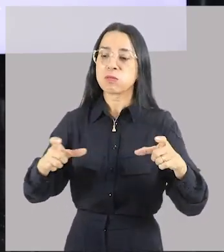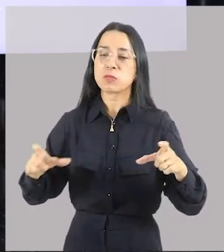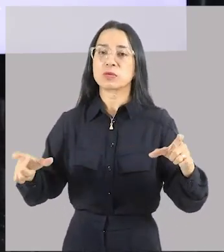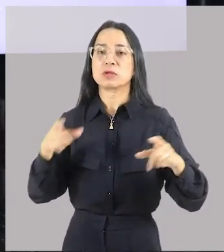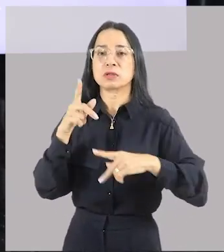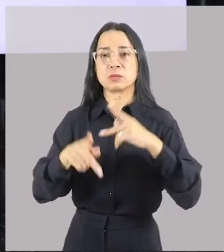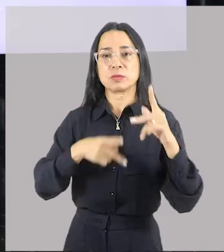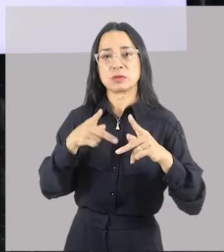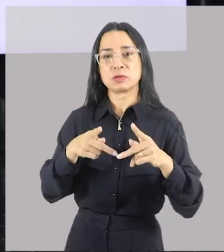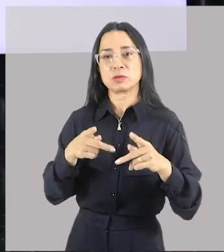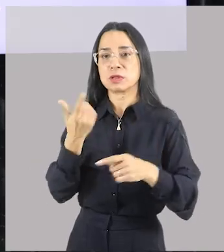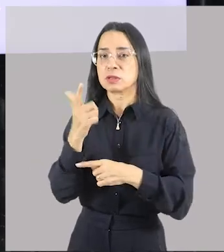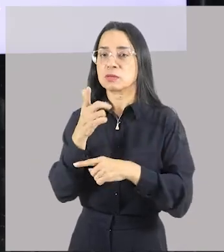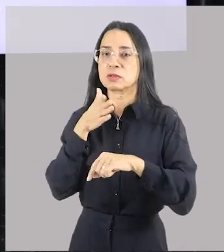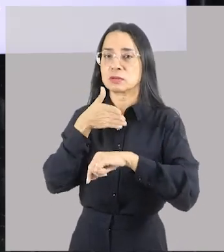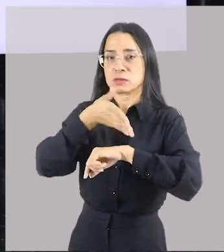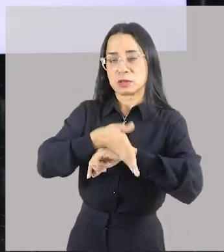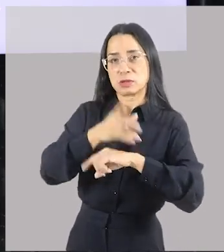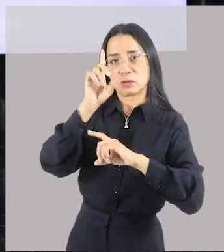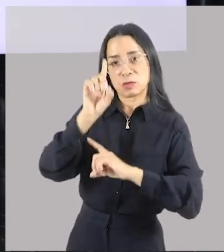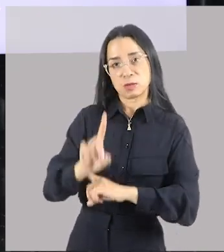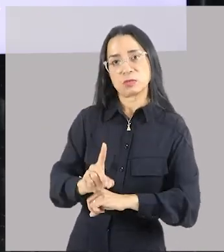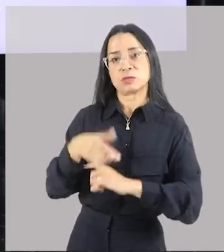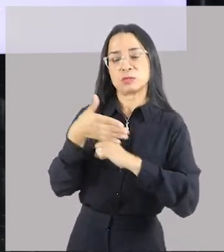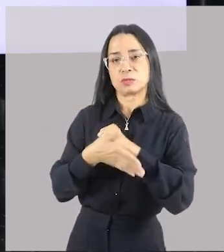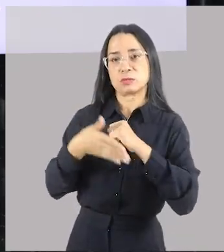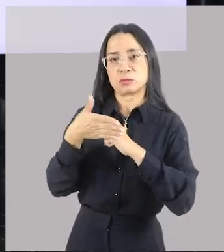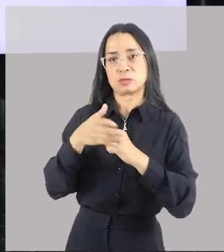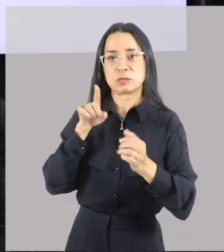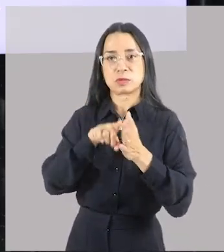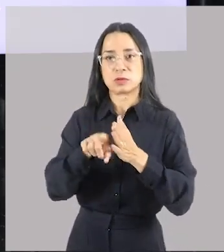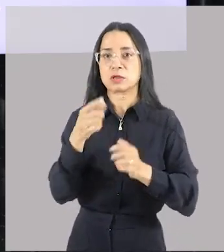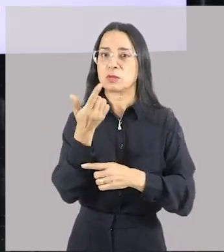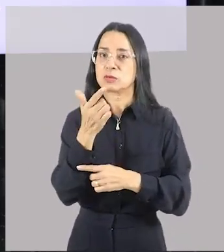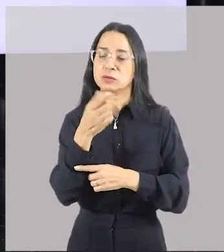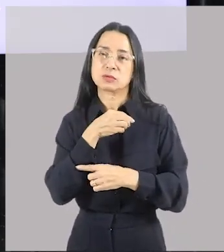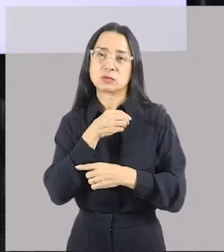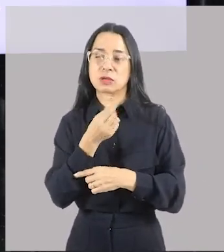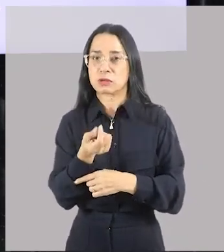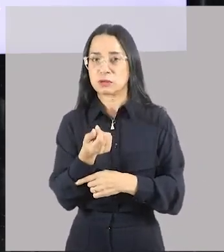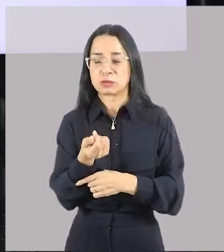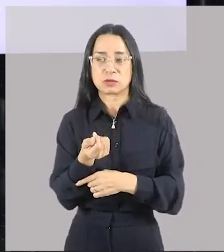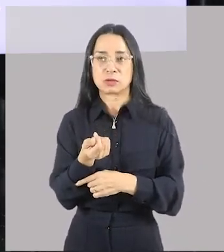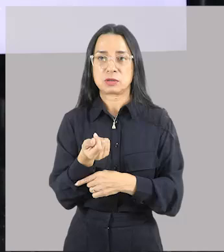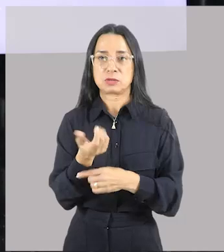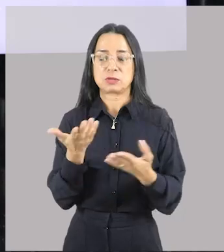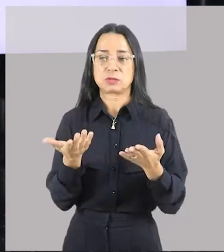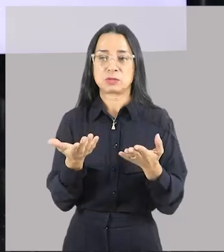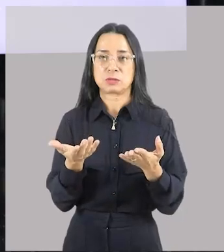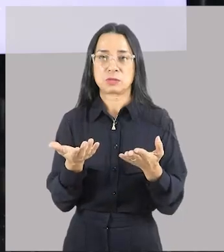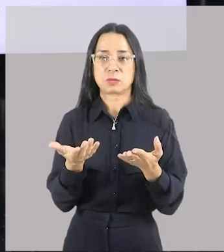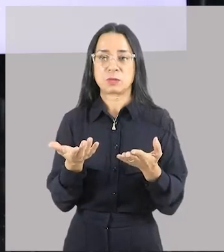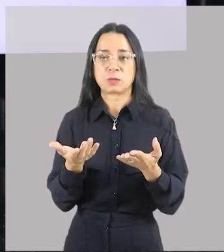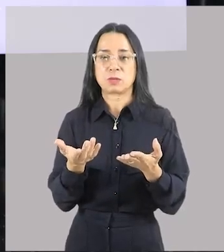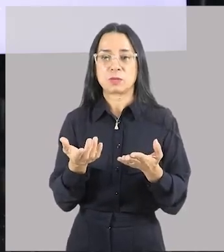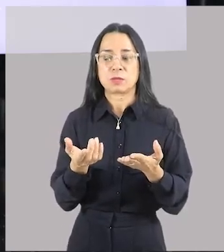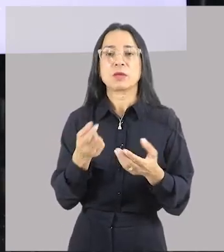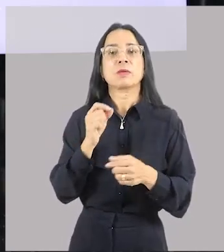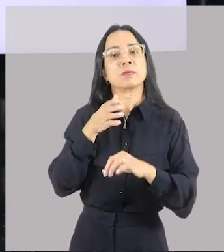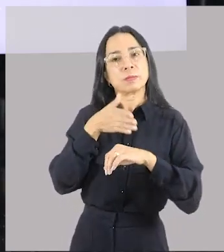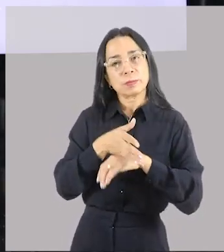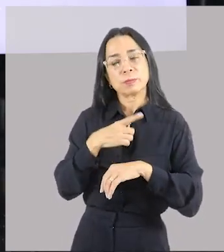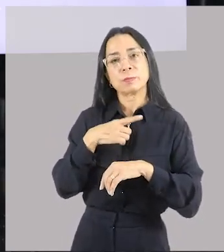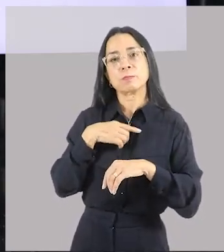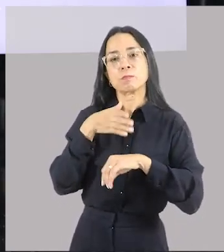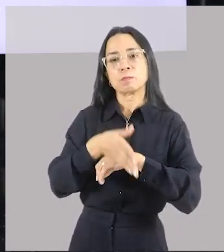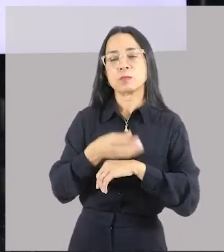aos seus direitos fundamentais, por uma questão de não ter renda, de não ter condições financeiras mínimas, né, para ter acesso a